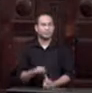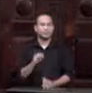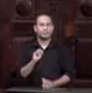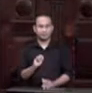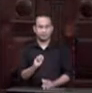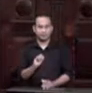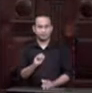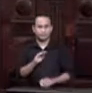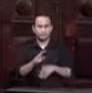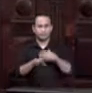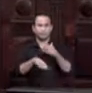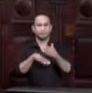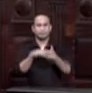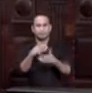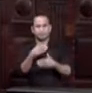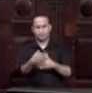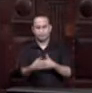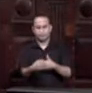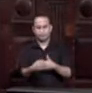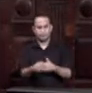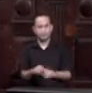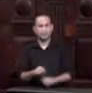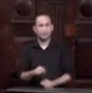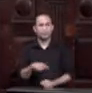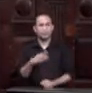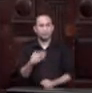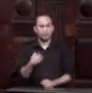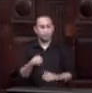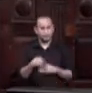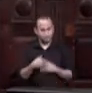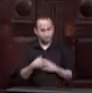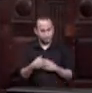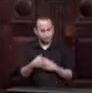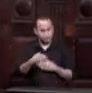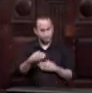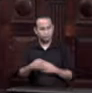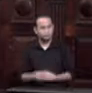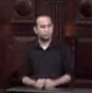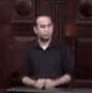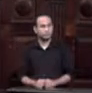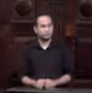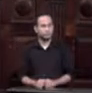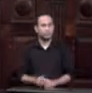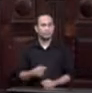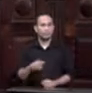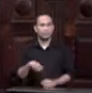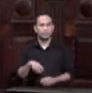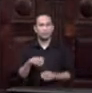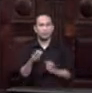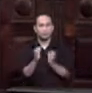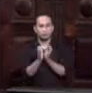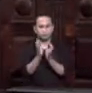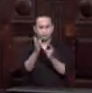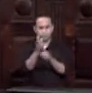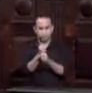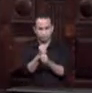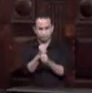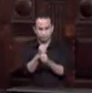sucessivamente, foi se sucedendo reajustes ao Tribunal de Contas dentro de sua